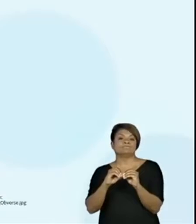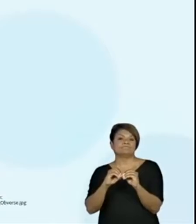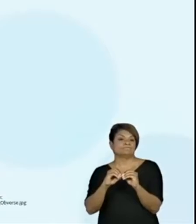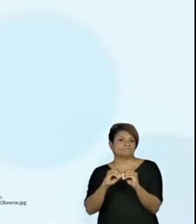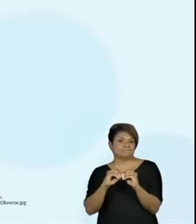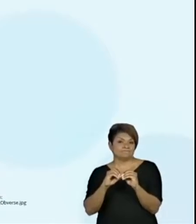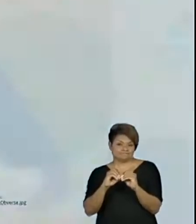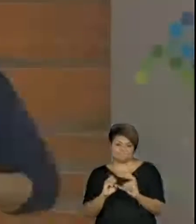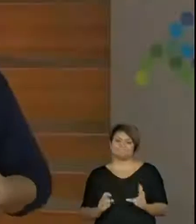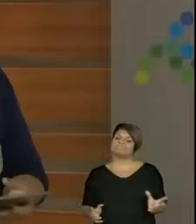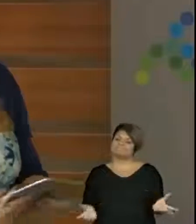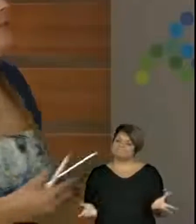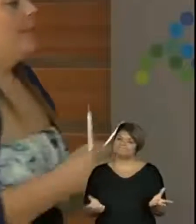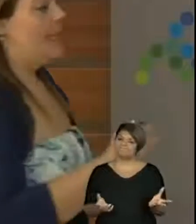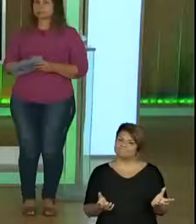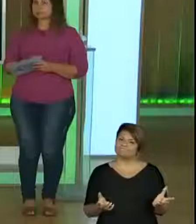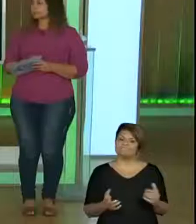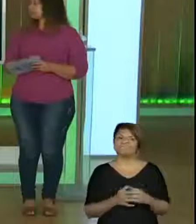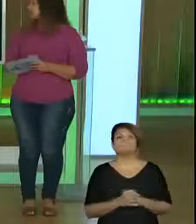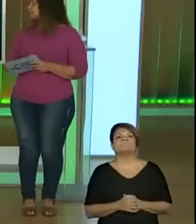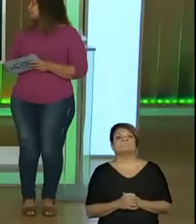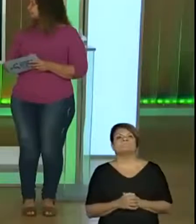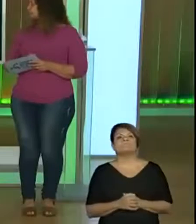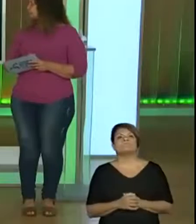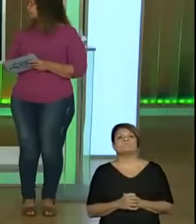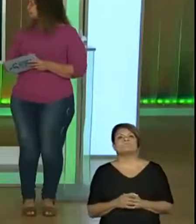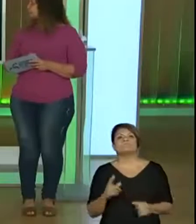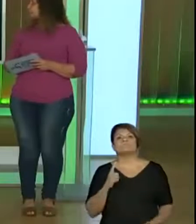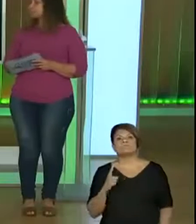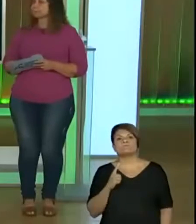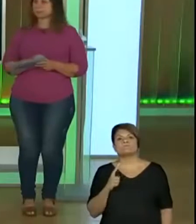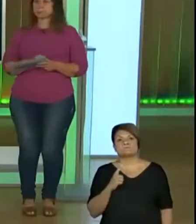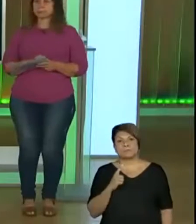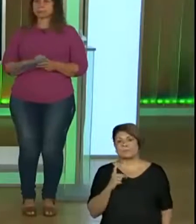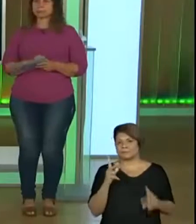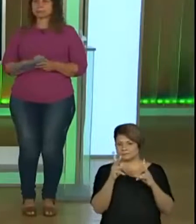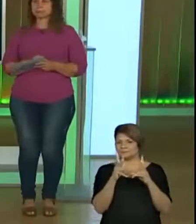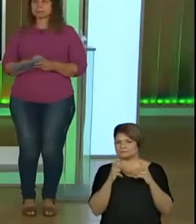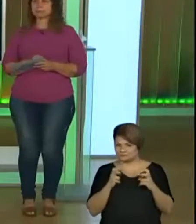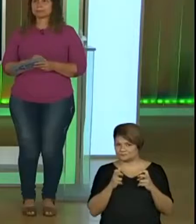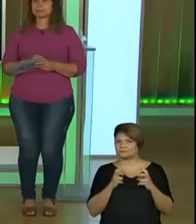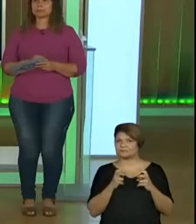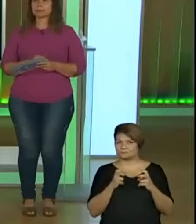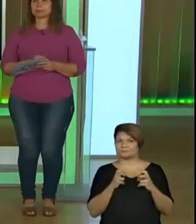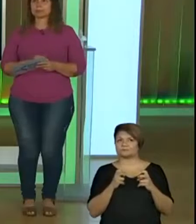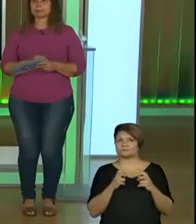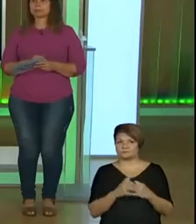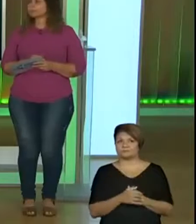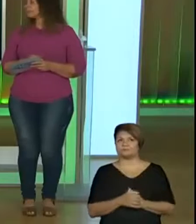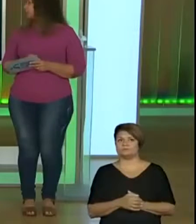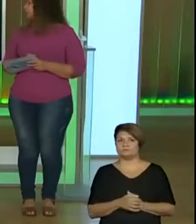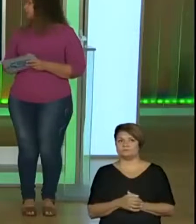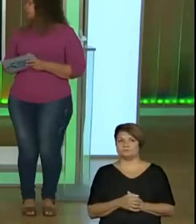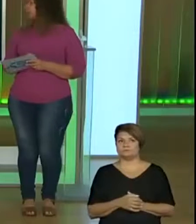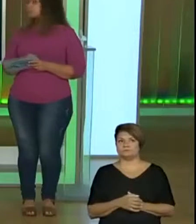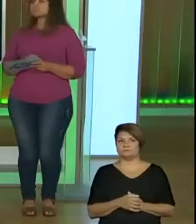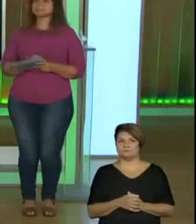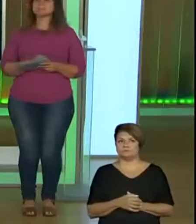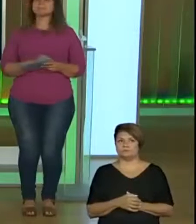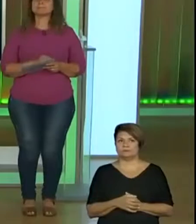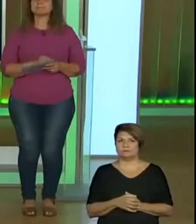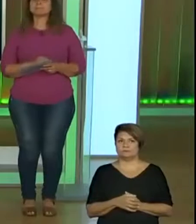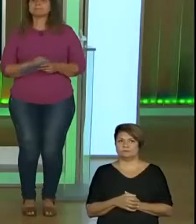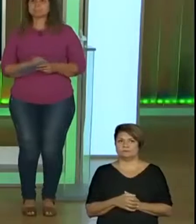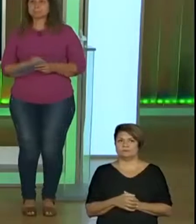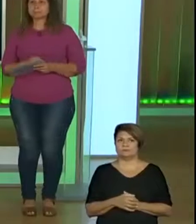Sim. No sentido dessa questão mesmo, da gente perceber que ela acabou de falar do algarismo, opa, tô com a borracha,